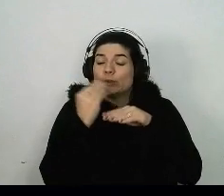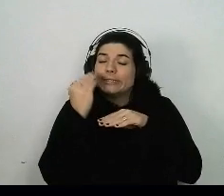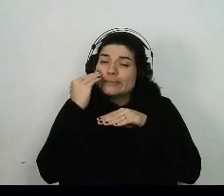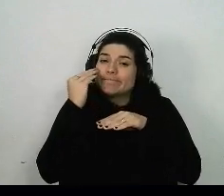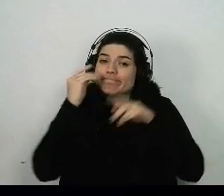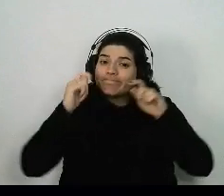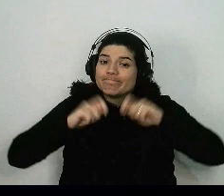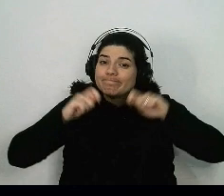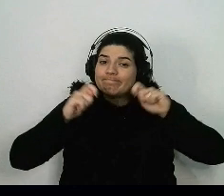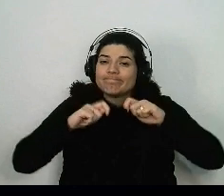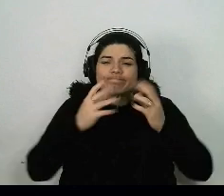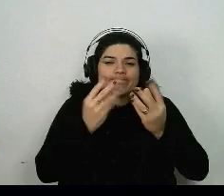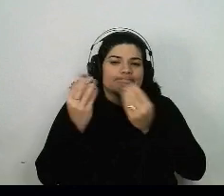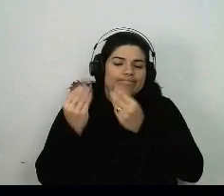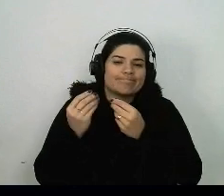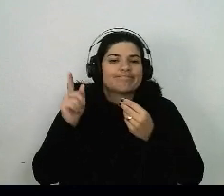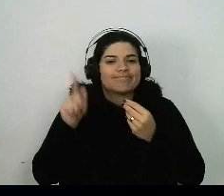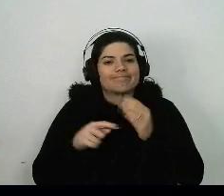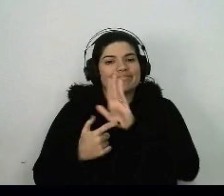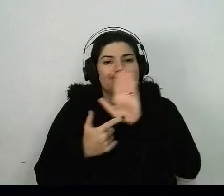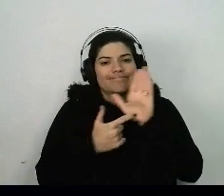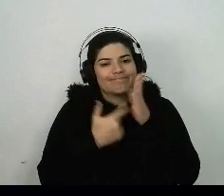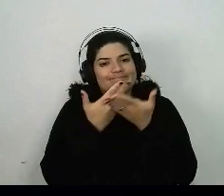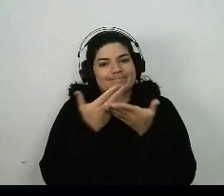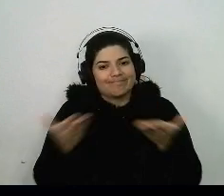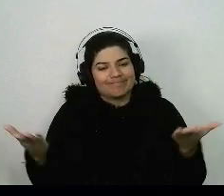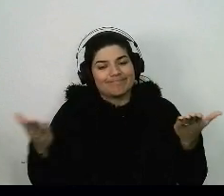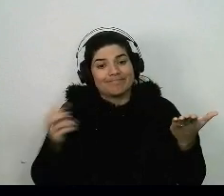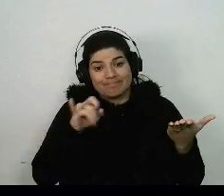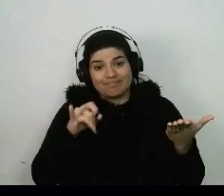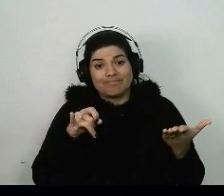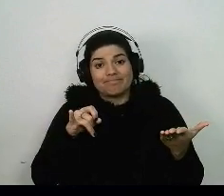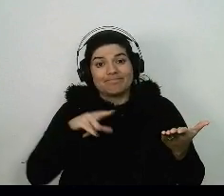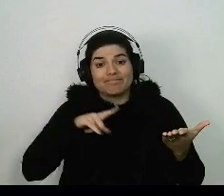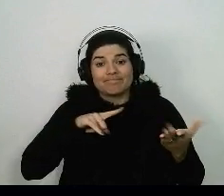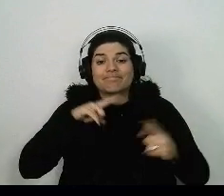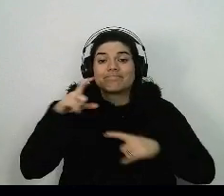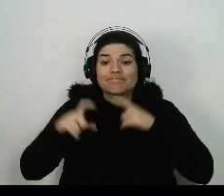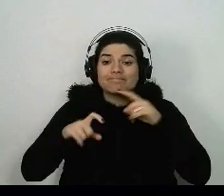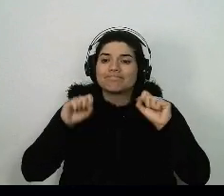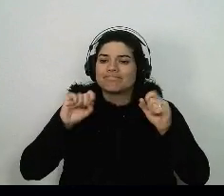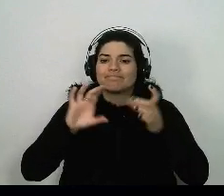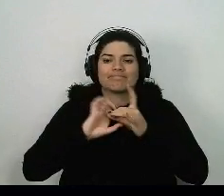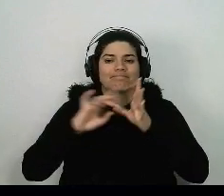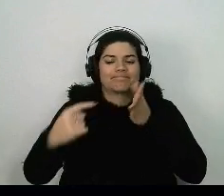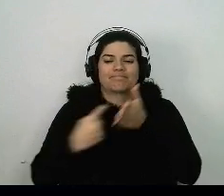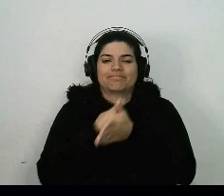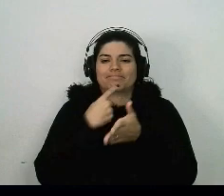tá? Então, essa é a nossa apresentação. Se vocês tiverem algumas dúvidas, podem perguntar aqui para a gente.